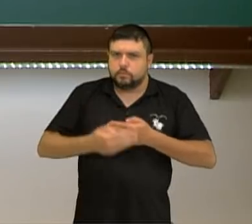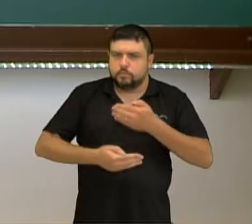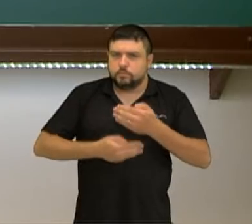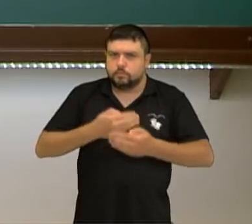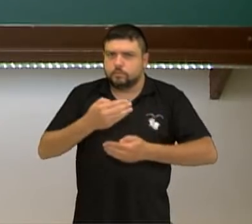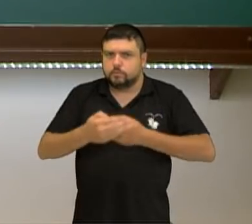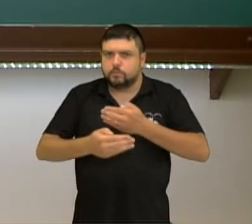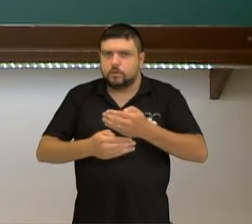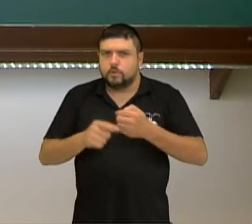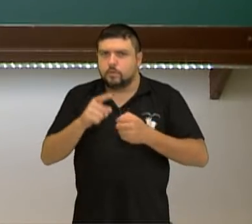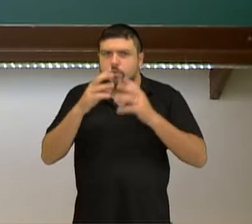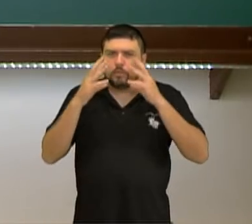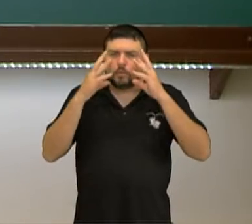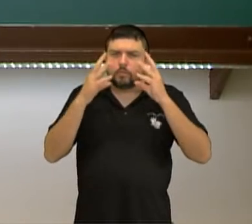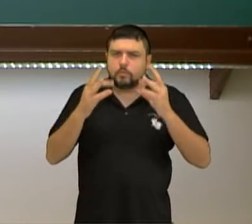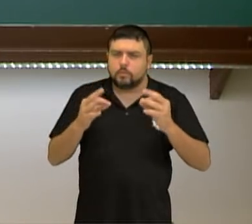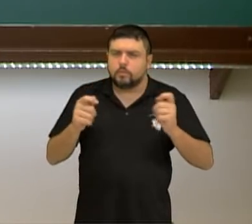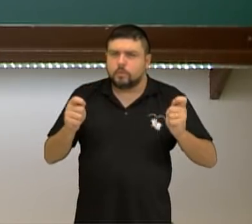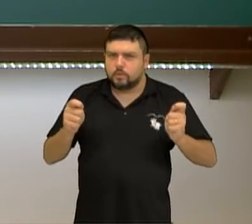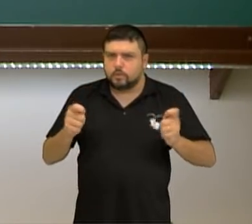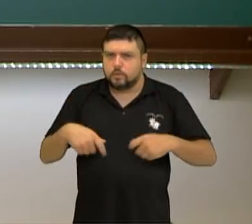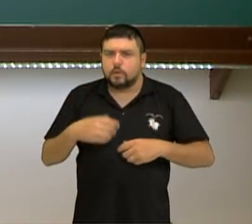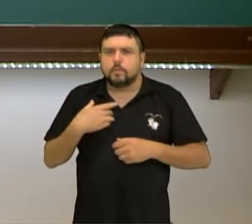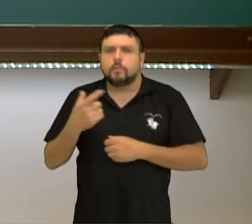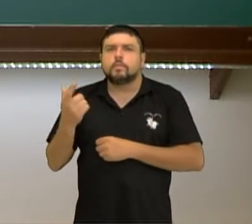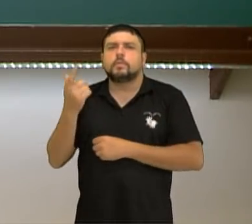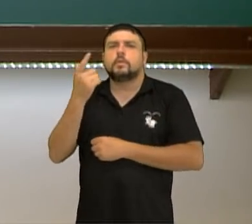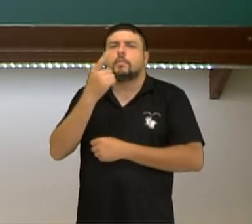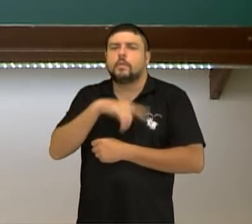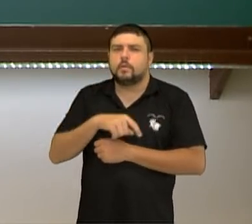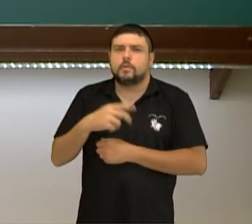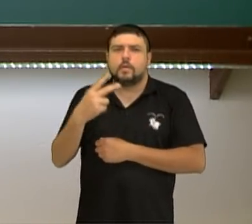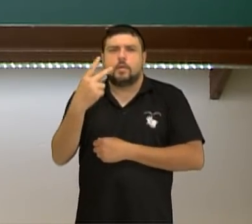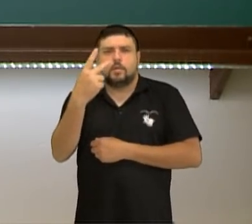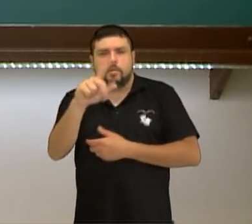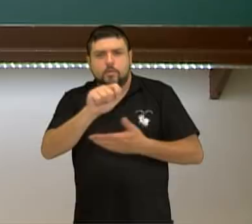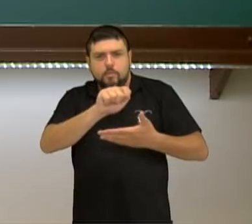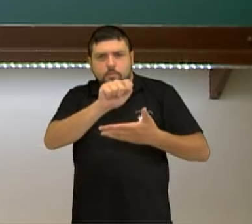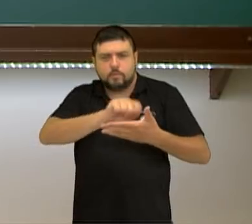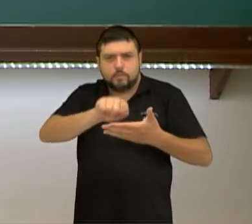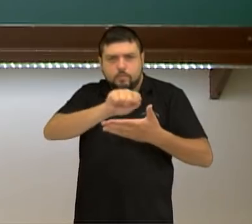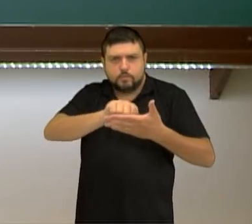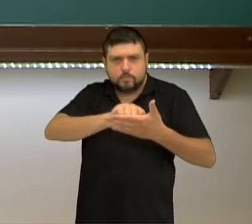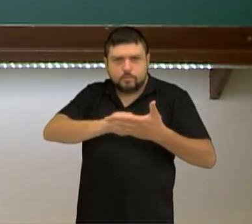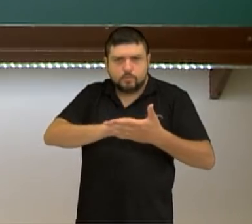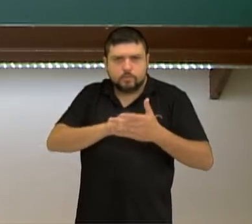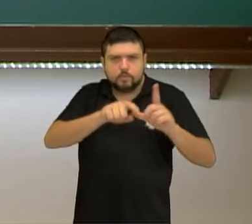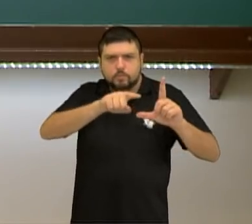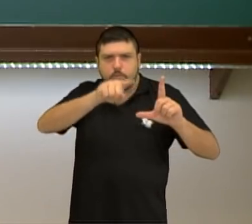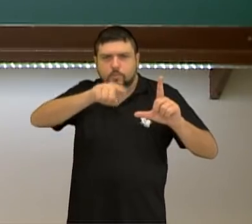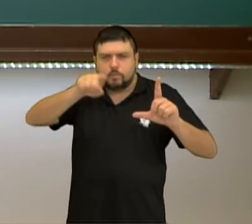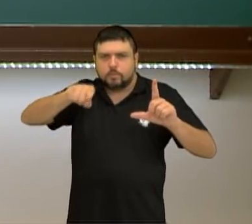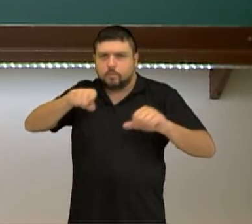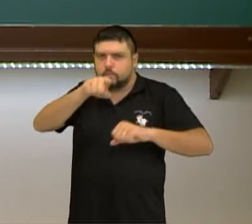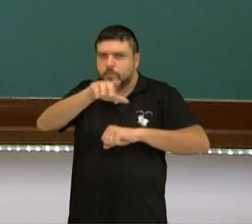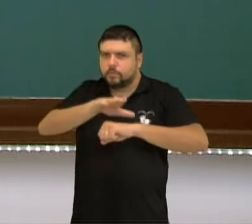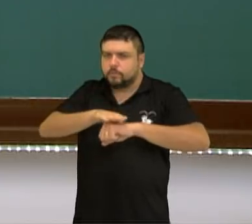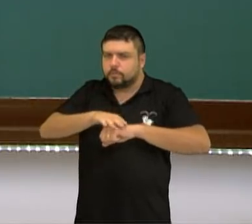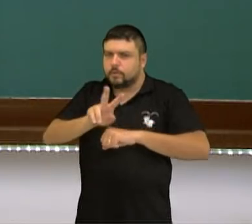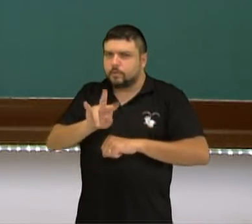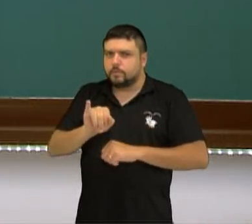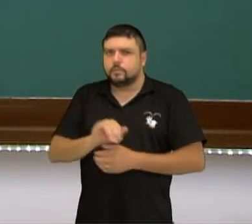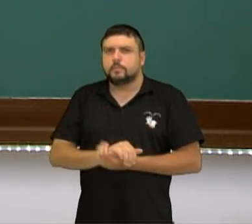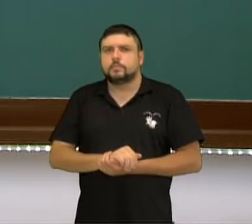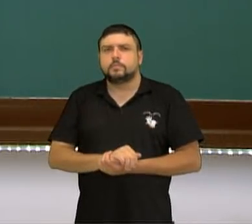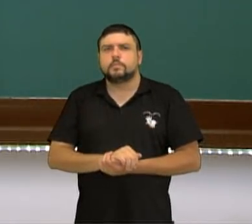passos e que você vai ter bastante sucesso na sua representação gráfica aí também que você vai fazer. Construir